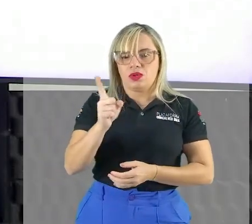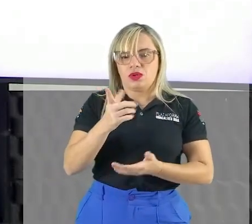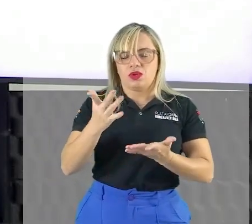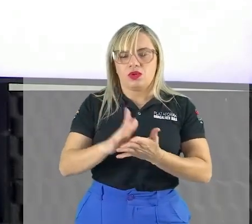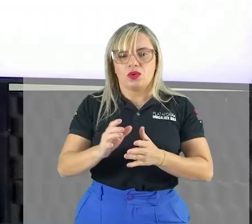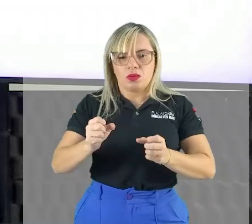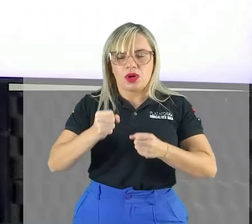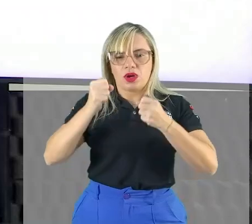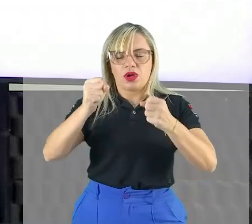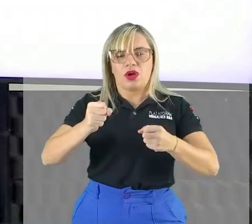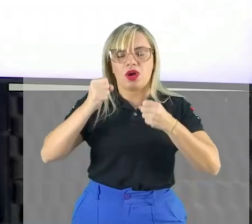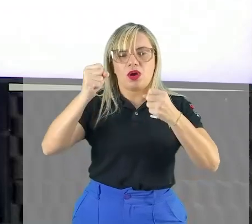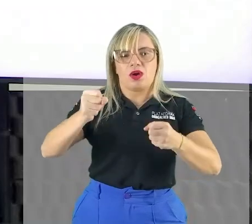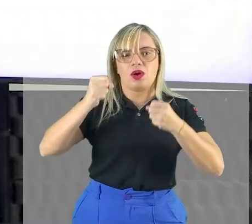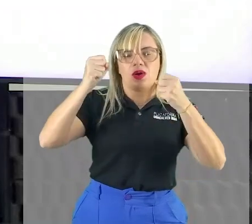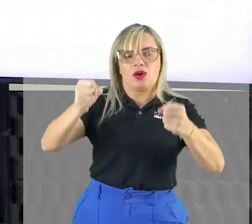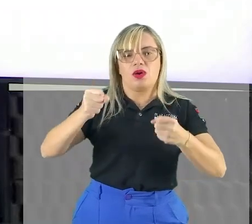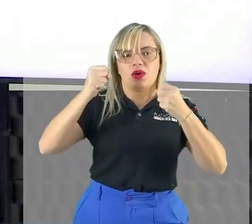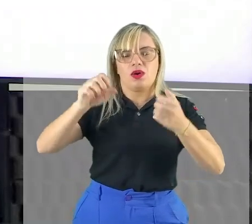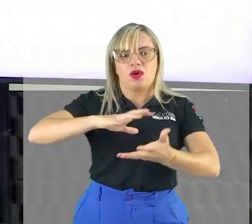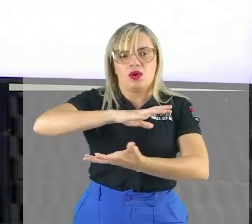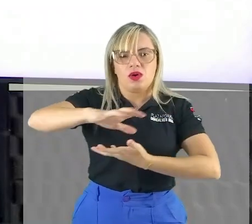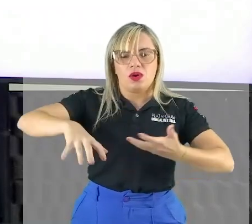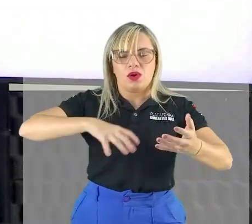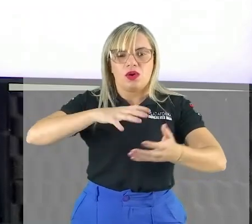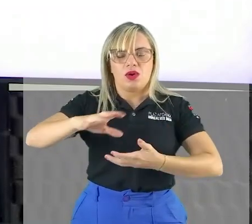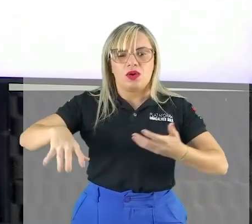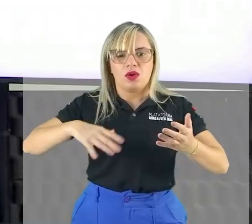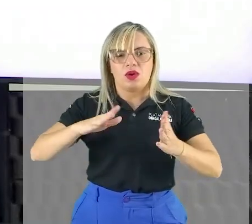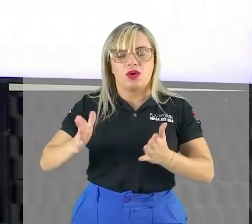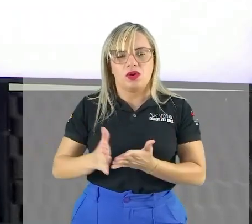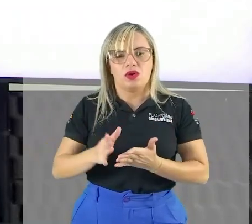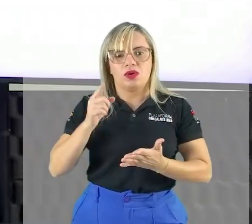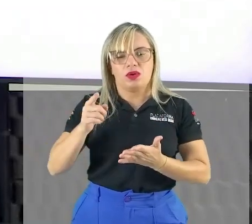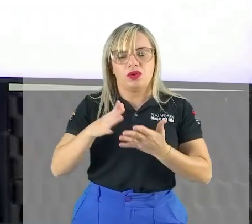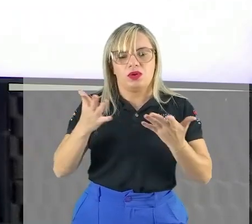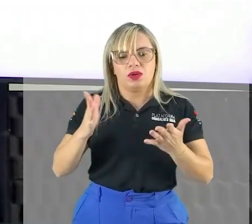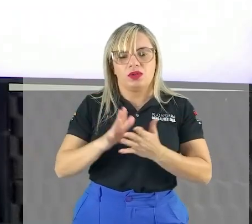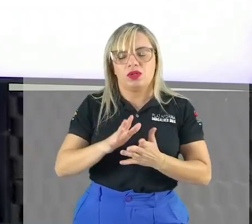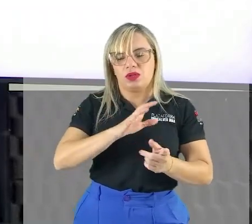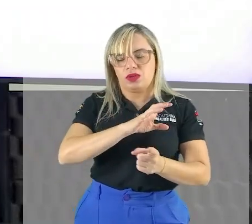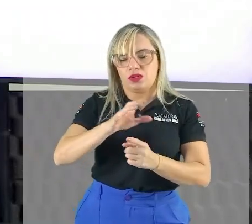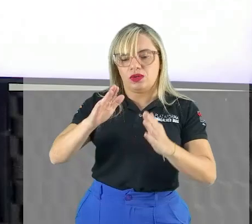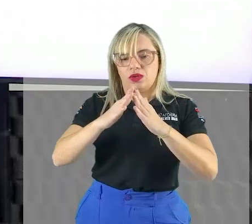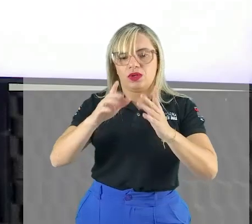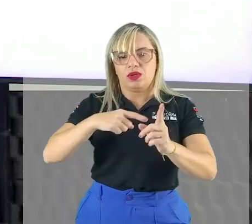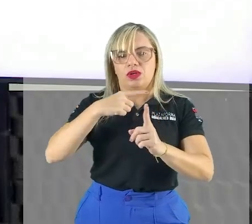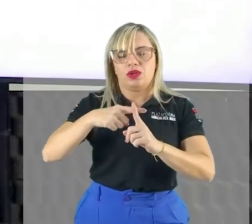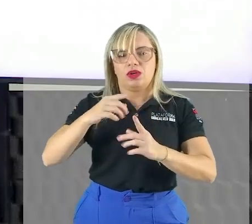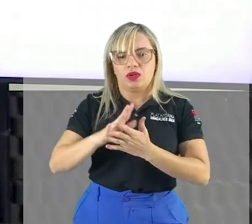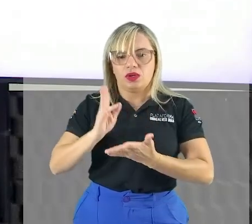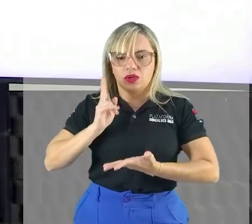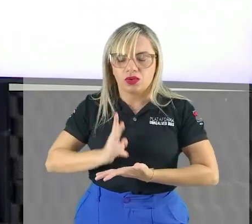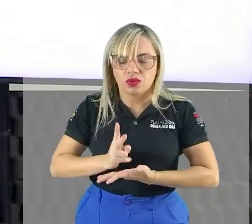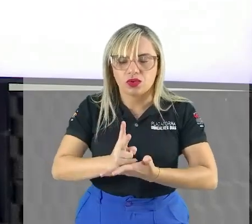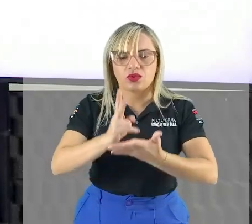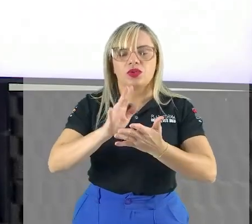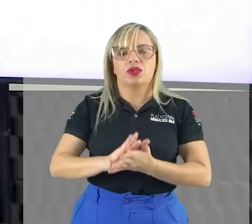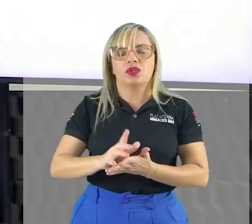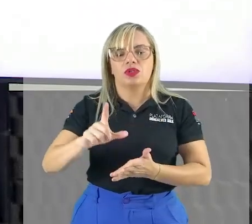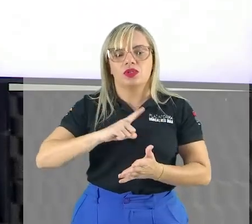também vai estar impactando a igreja, mas ela continua ainda tendo o seu poder. Mas vamos aqui para essa